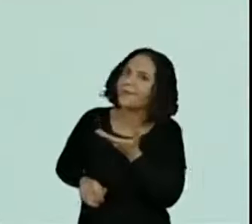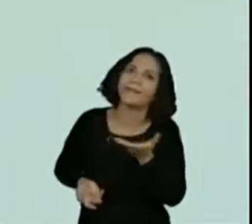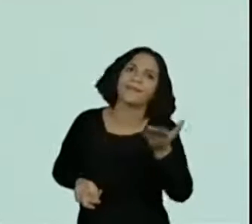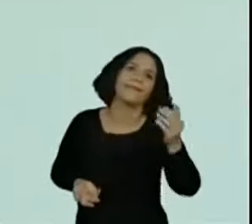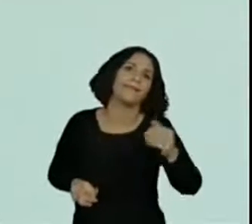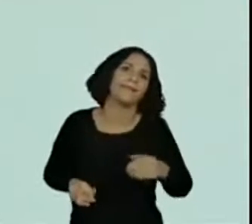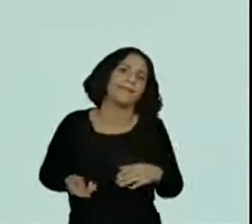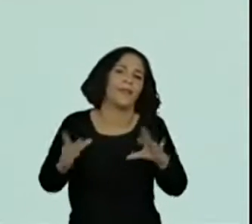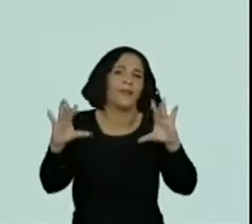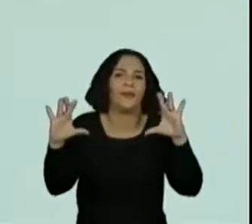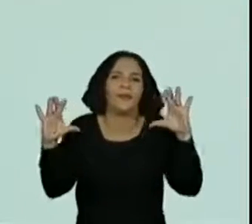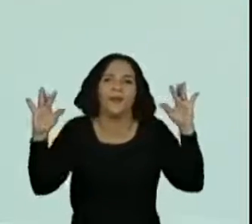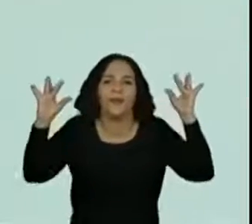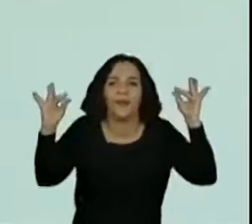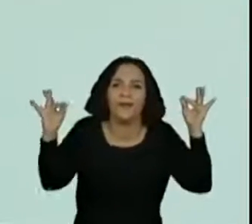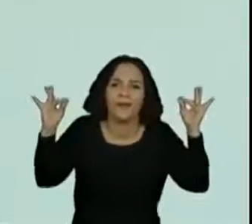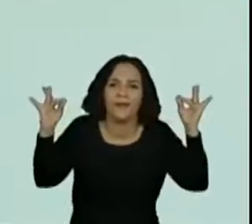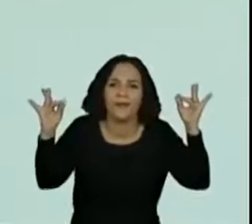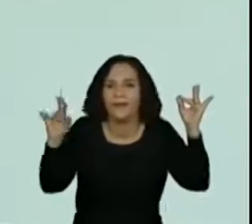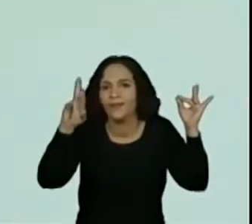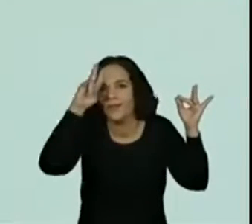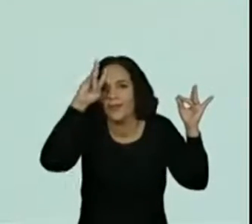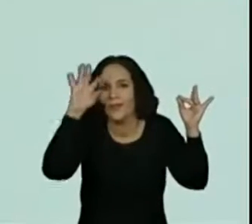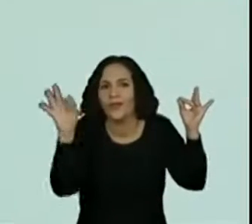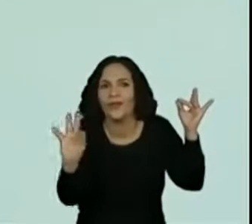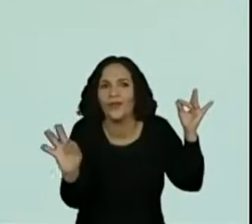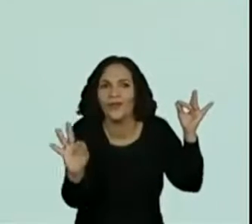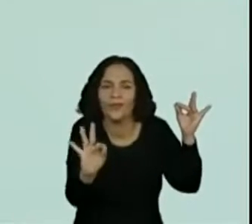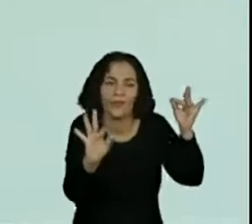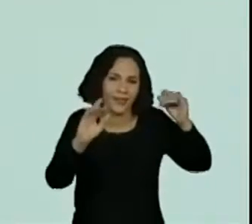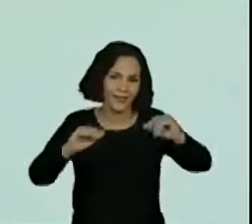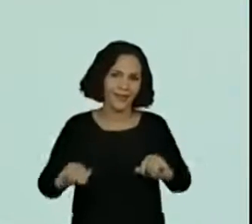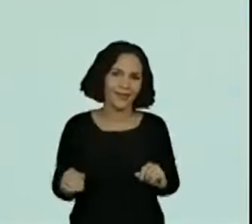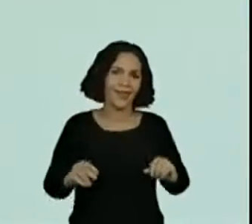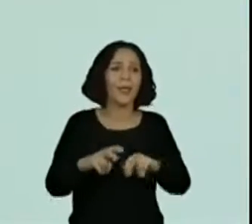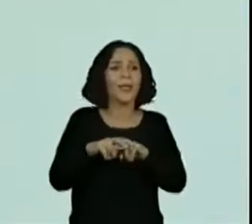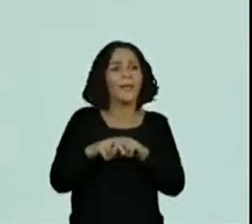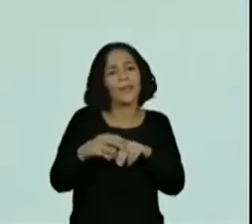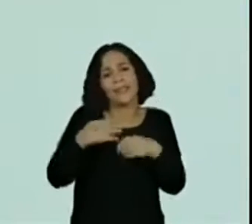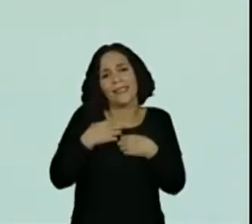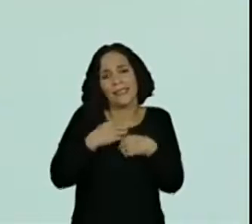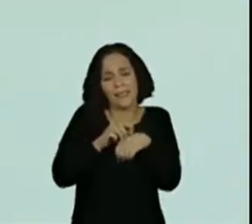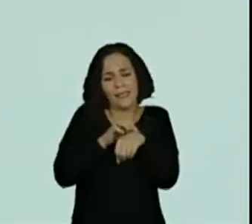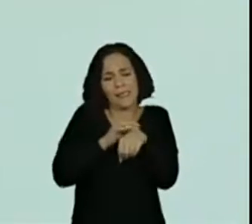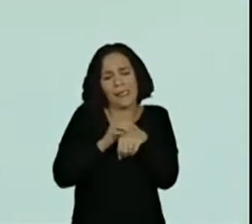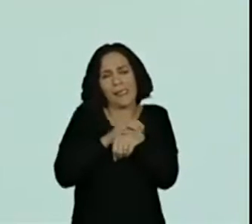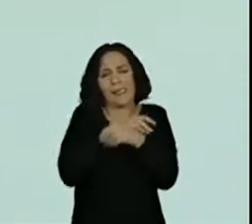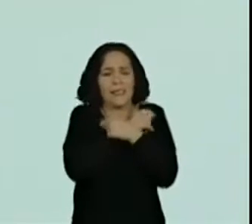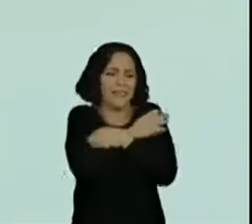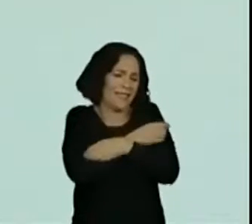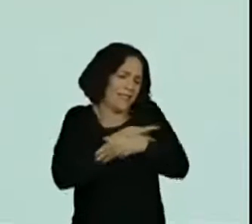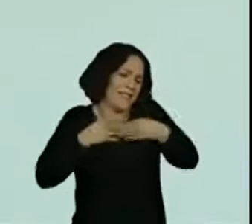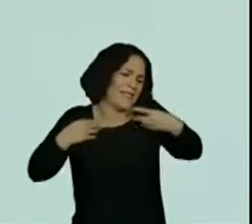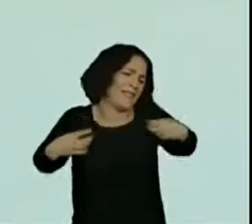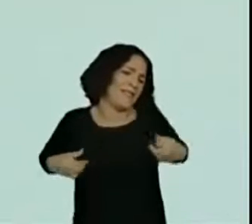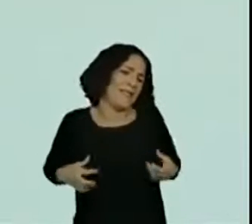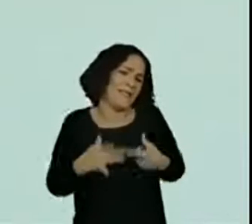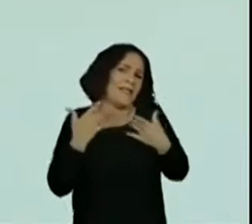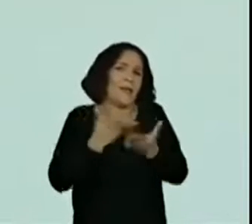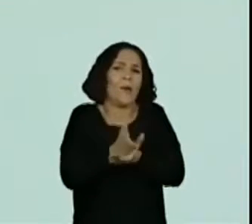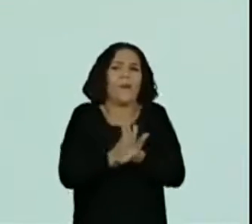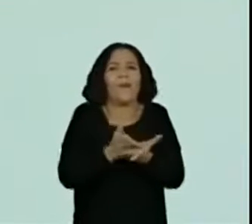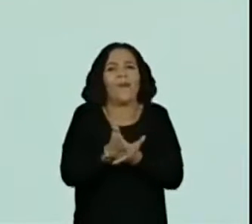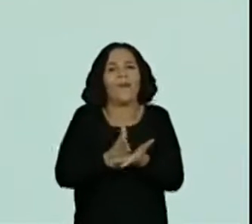bem juntinho dessa nossa geniosa e mal-humorada Joaninha. E